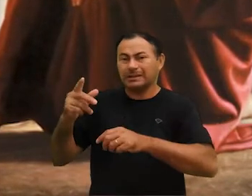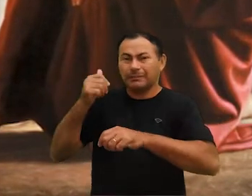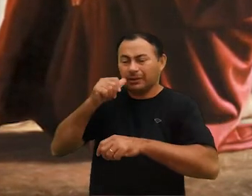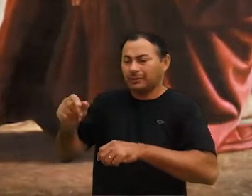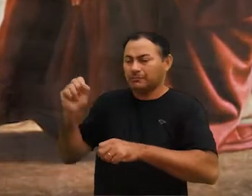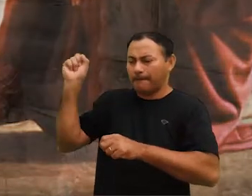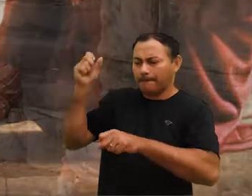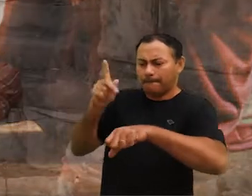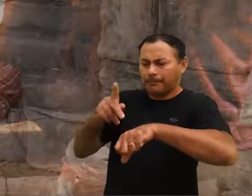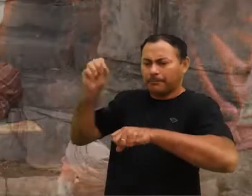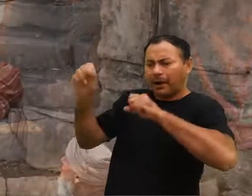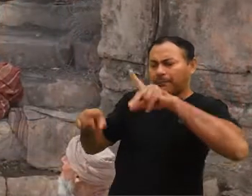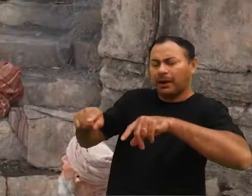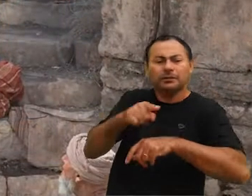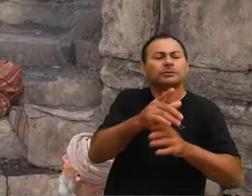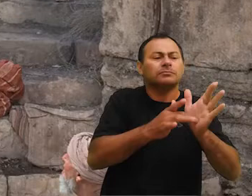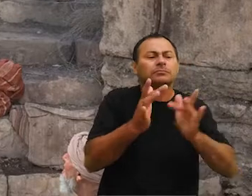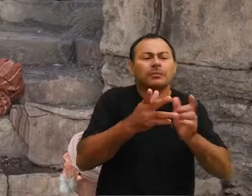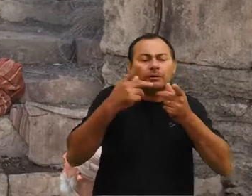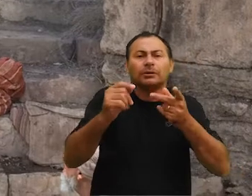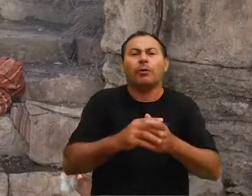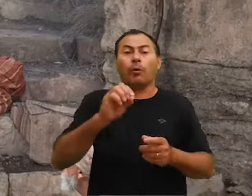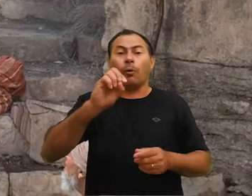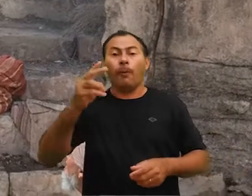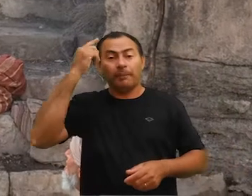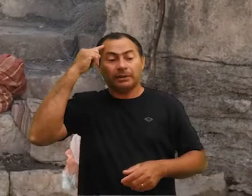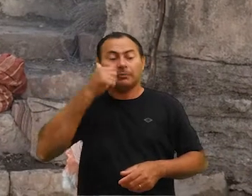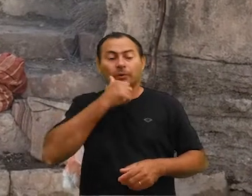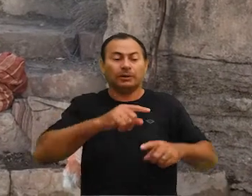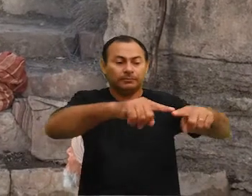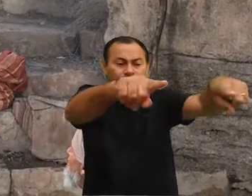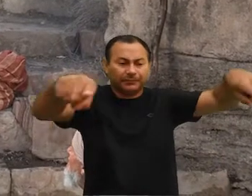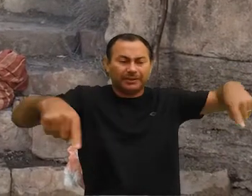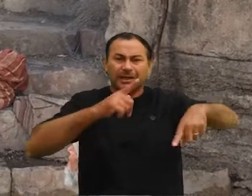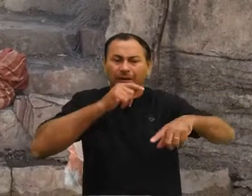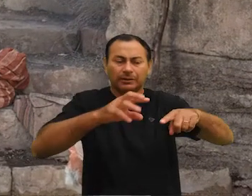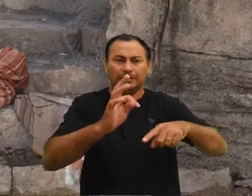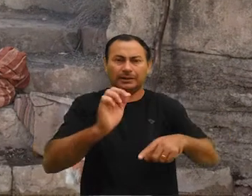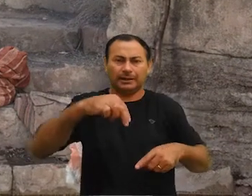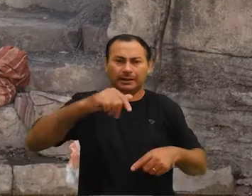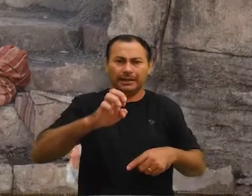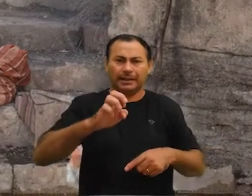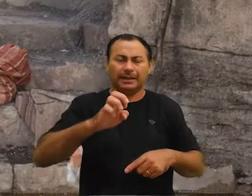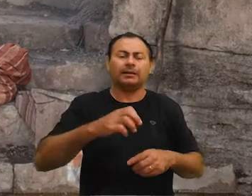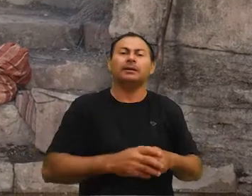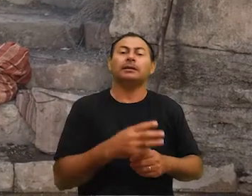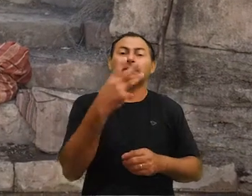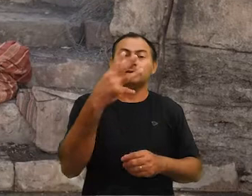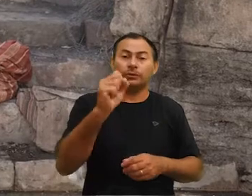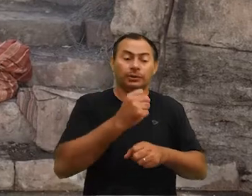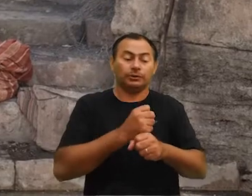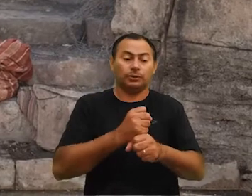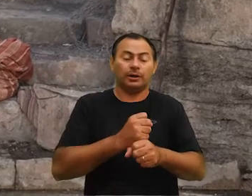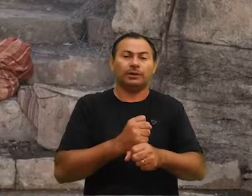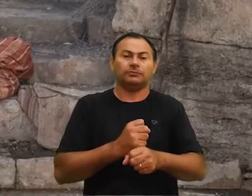esta mulher, e o que é que você diz? Ou então pense naquele homem do tanque de Betesda que estava há 38 anos aleijado